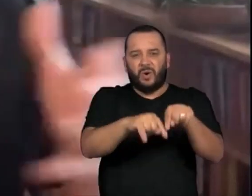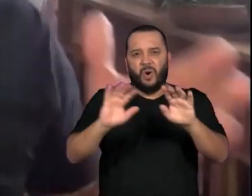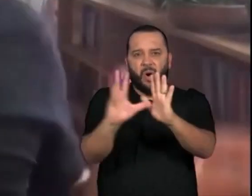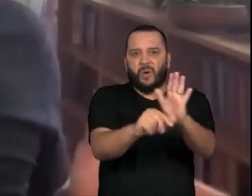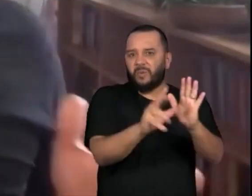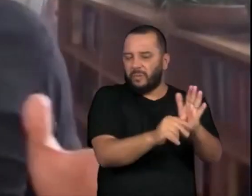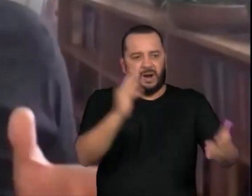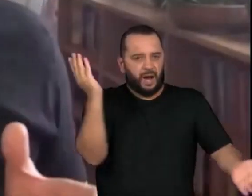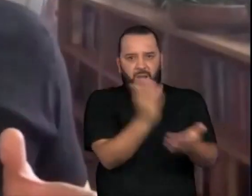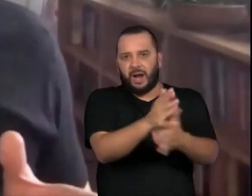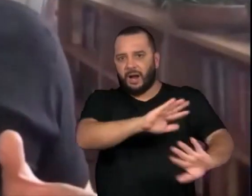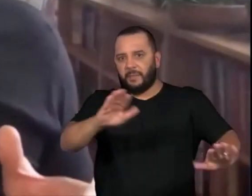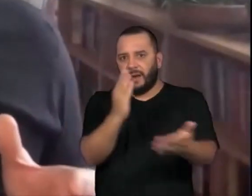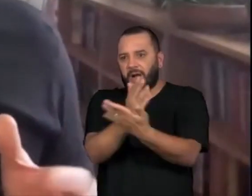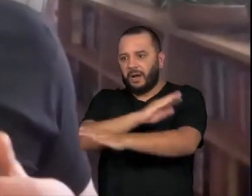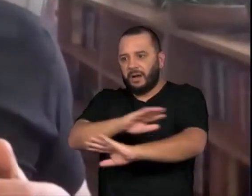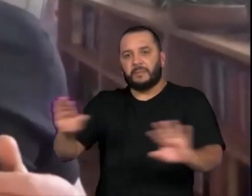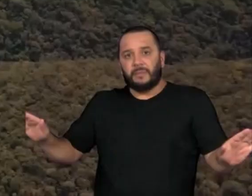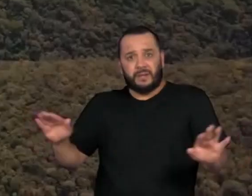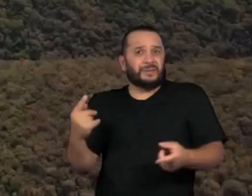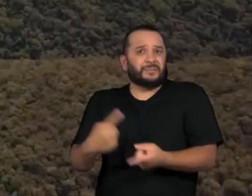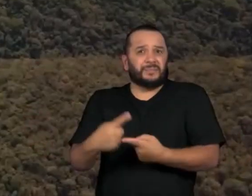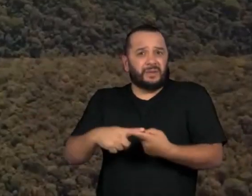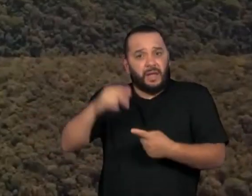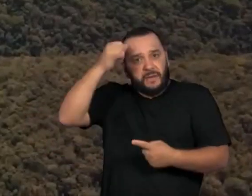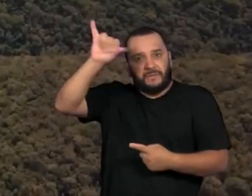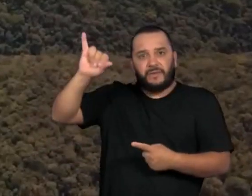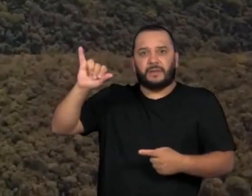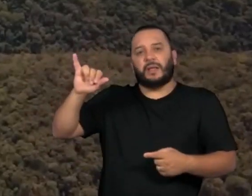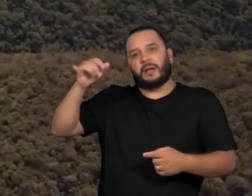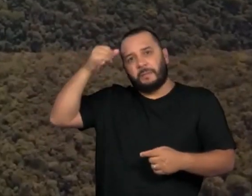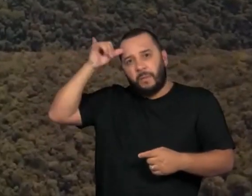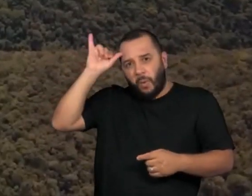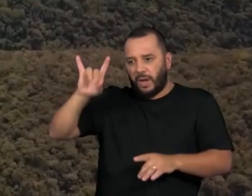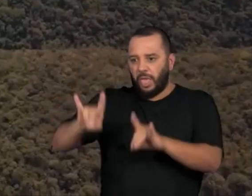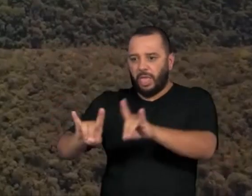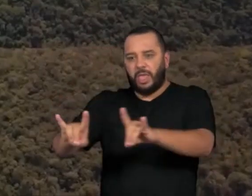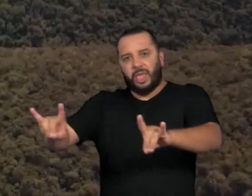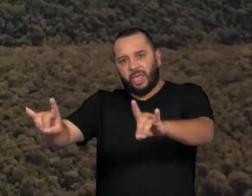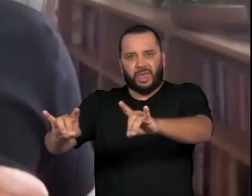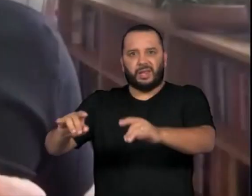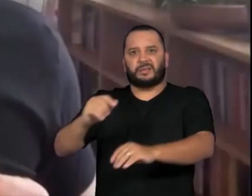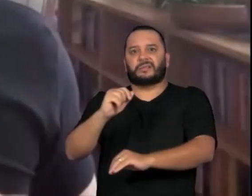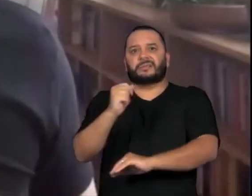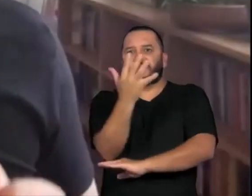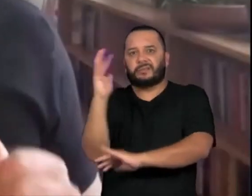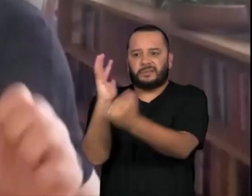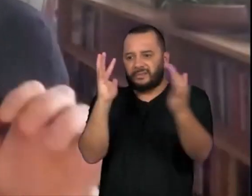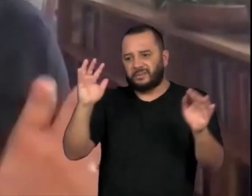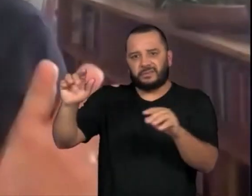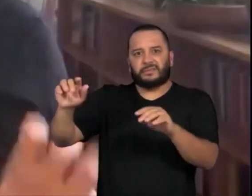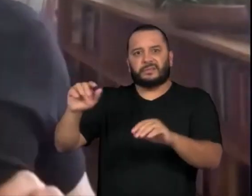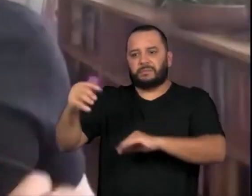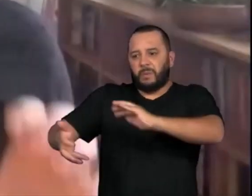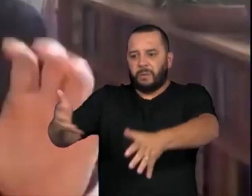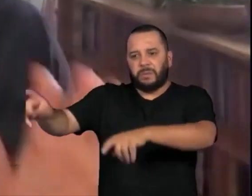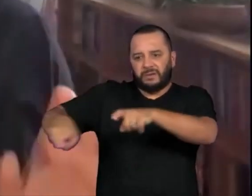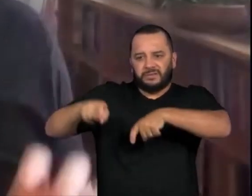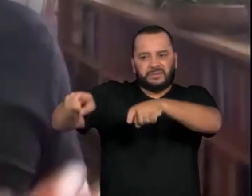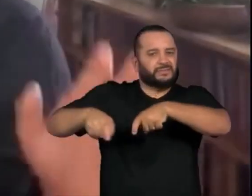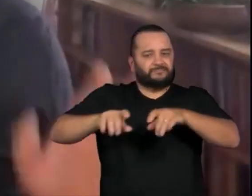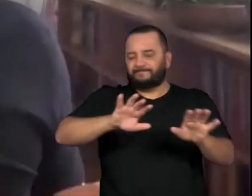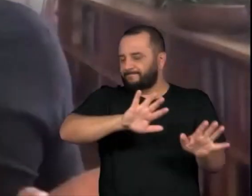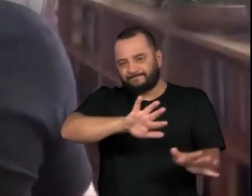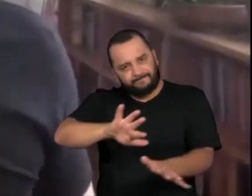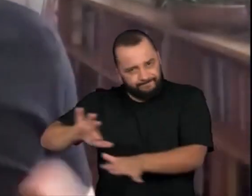outras manifestações que a gente vê na Amazônia, né? A destinação de terras públicas não destinadas, eu acho que conseguiria conter ou responder